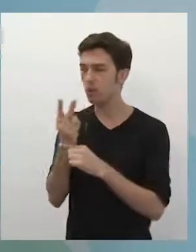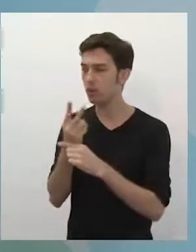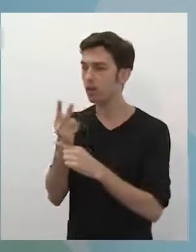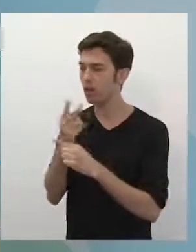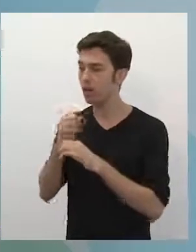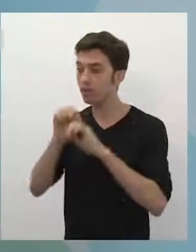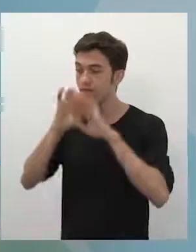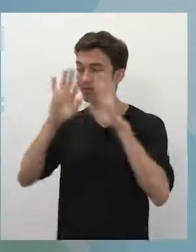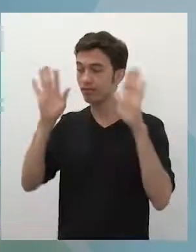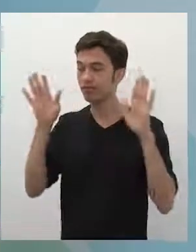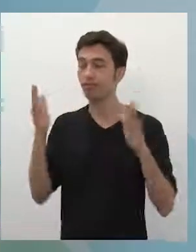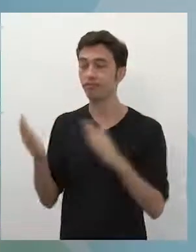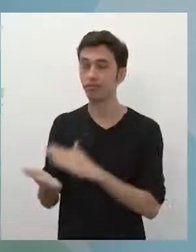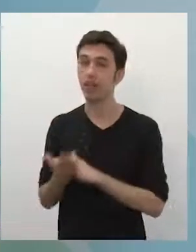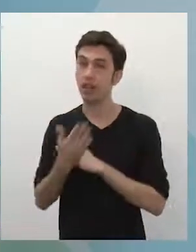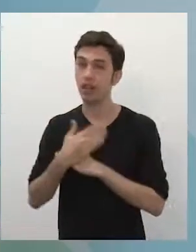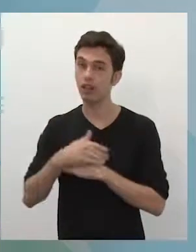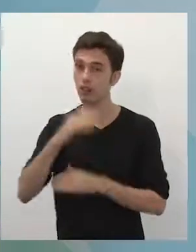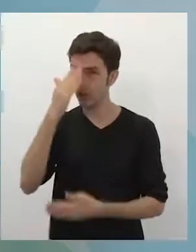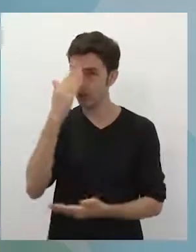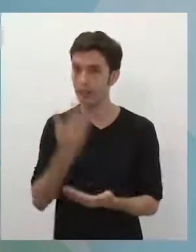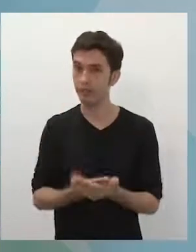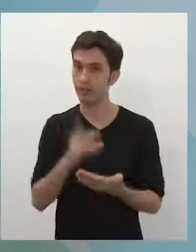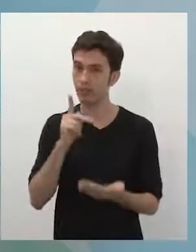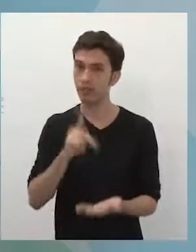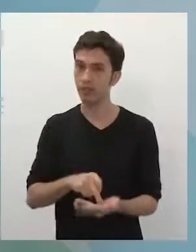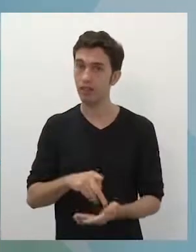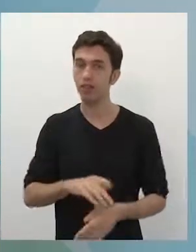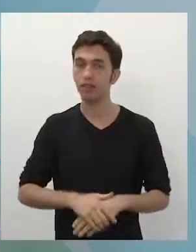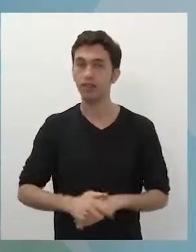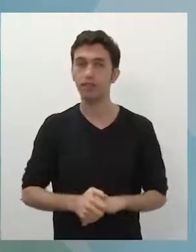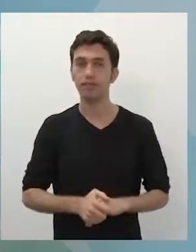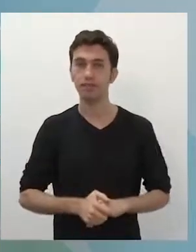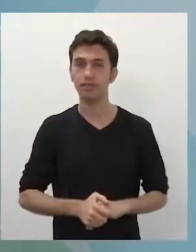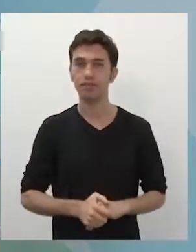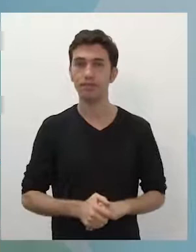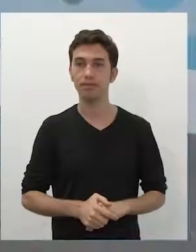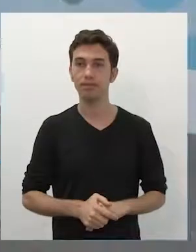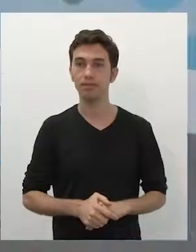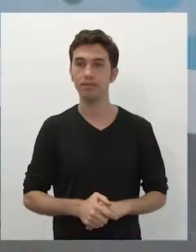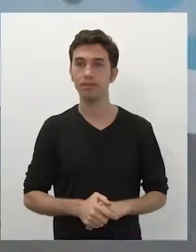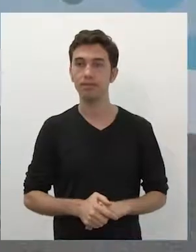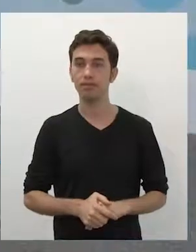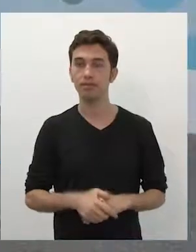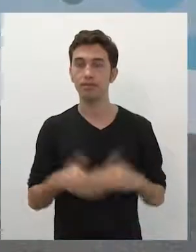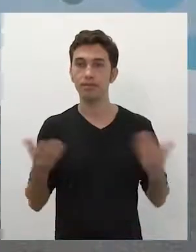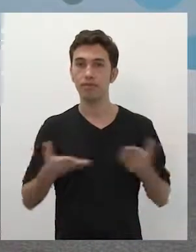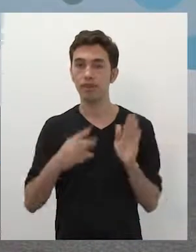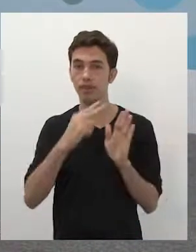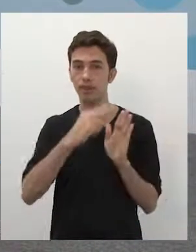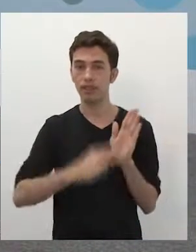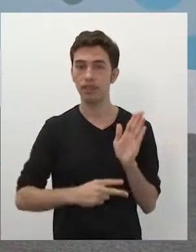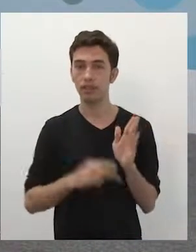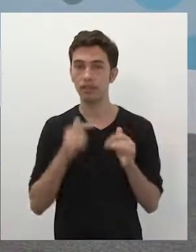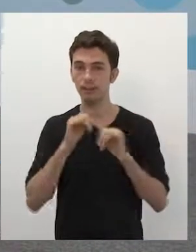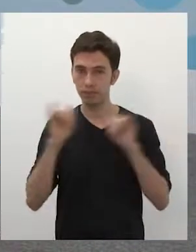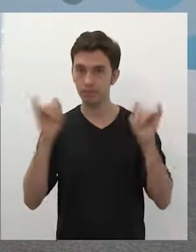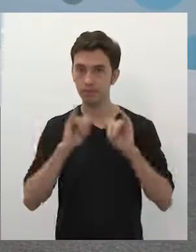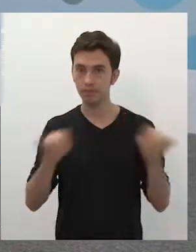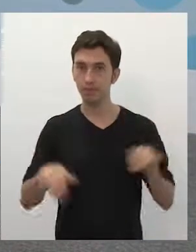só me agrada, mas também te agrada por alguma coisa, né? Isso. Uhum. Aí agora nós vamos fazer a leitura de uma